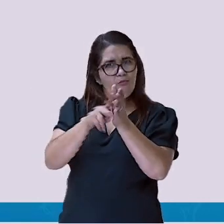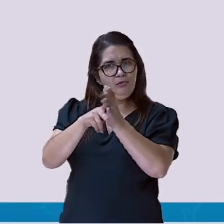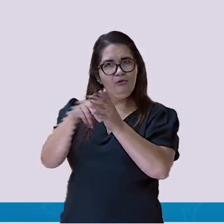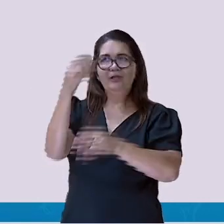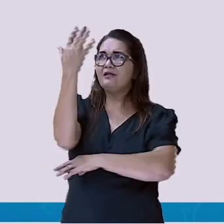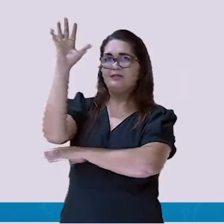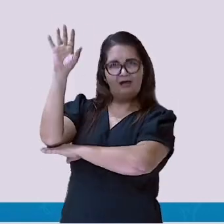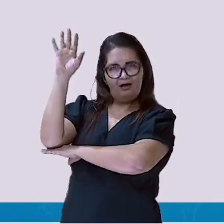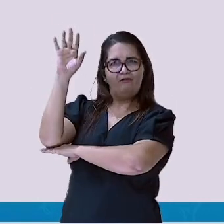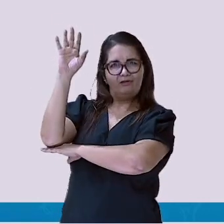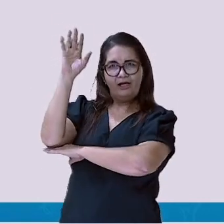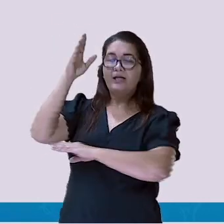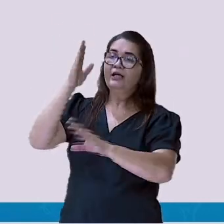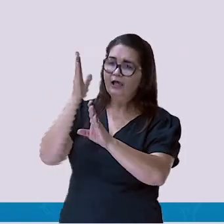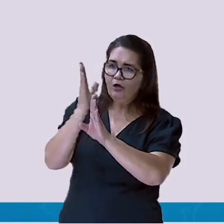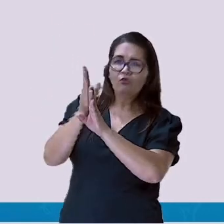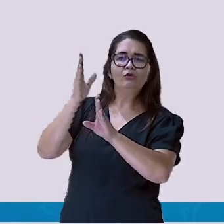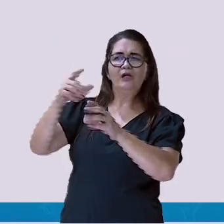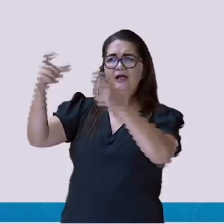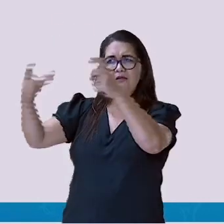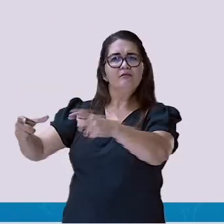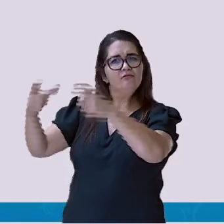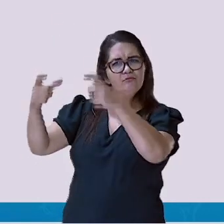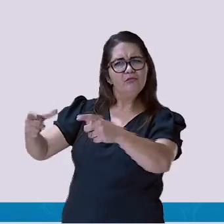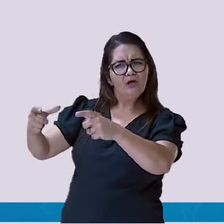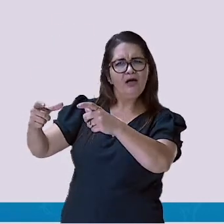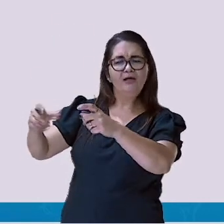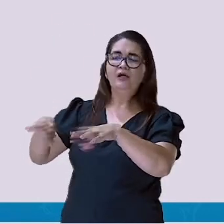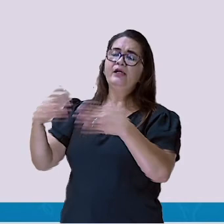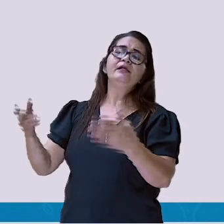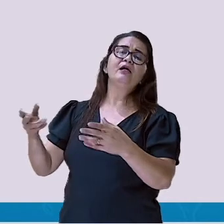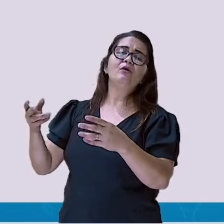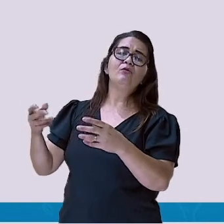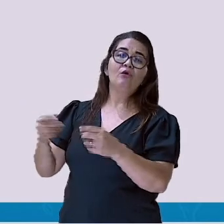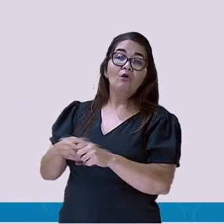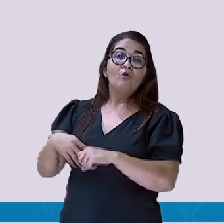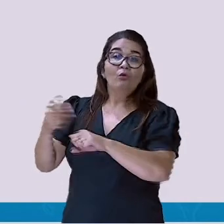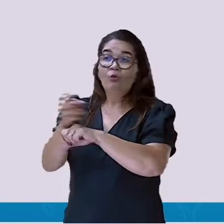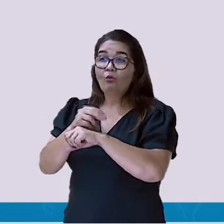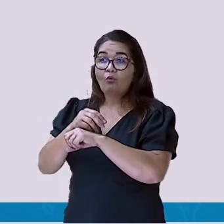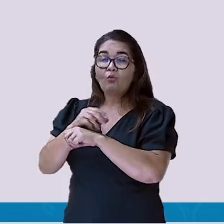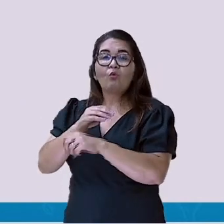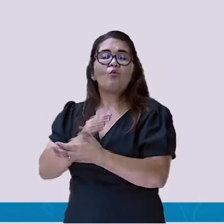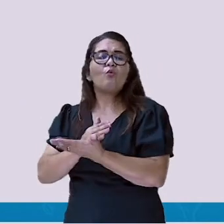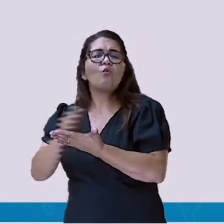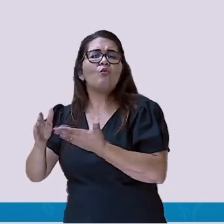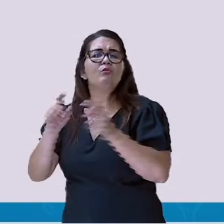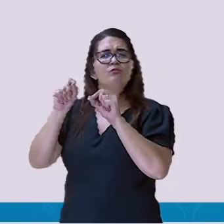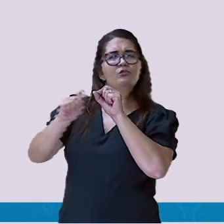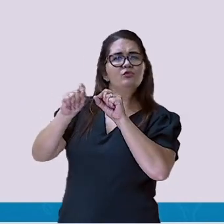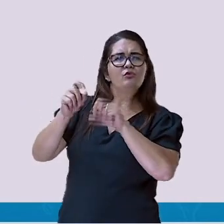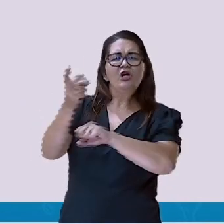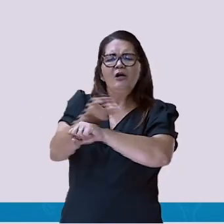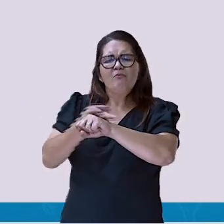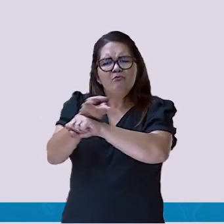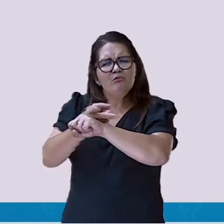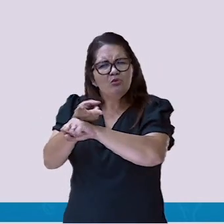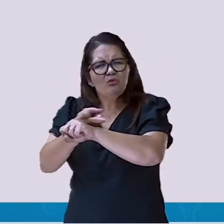muito nessa região. Então, começou-se a explorar e ver o que podia tirar dessas